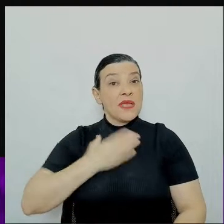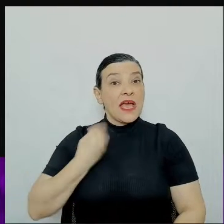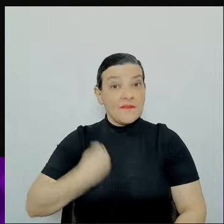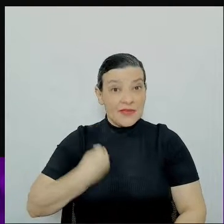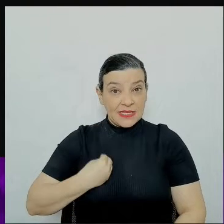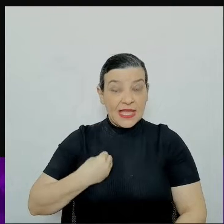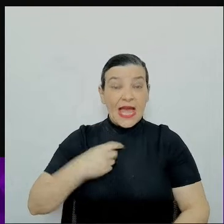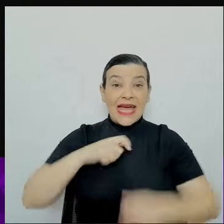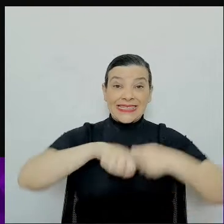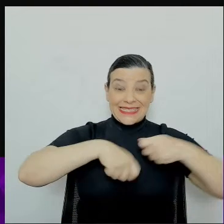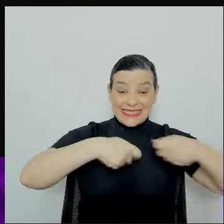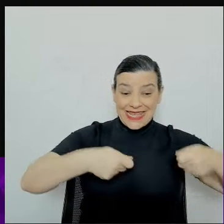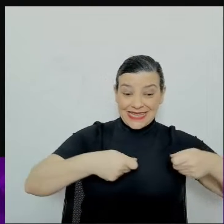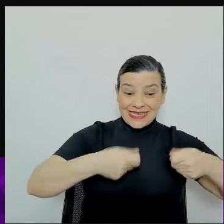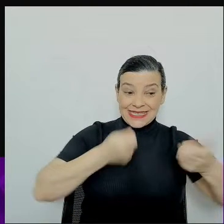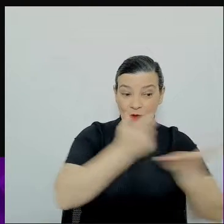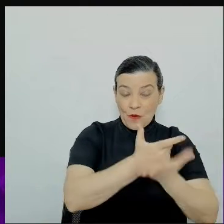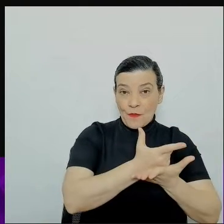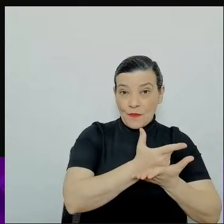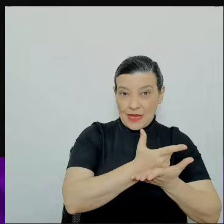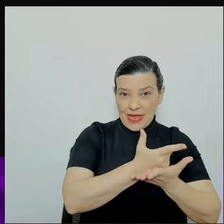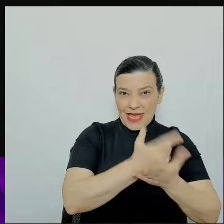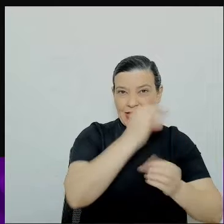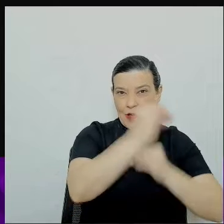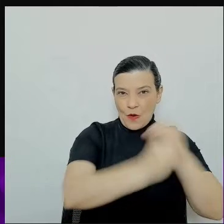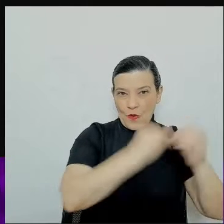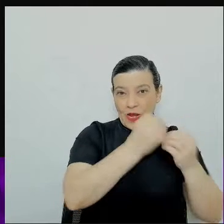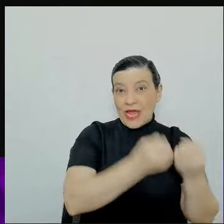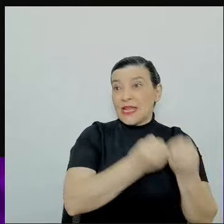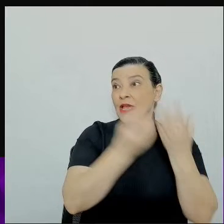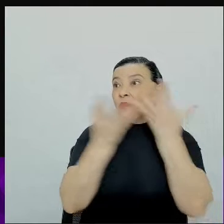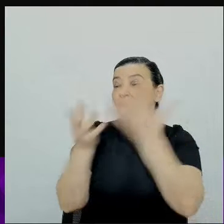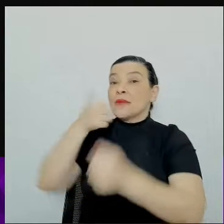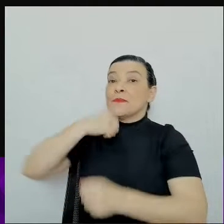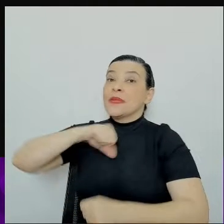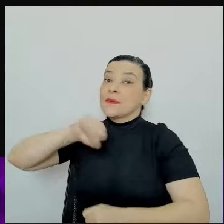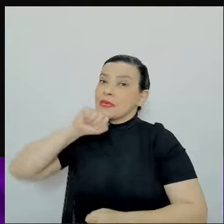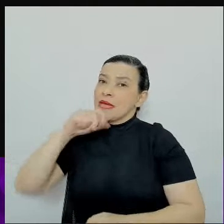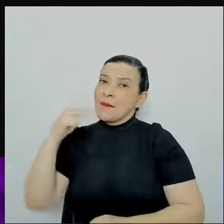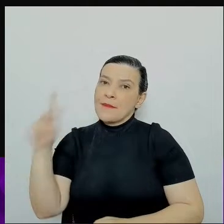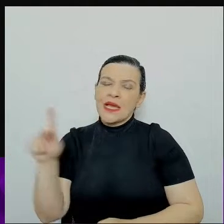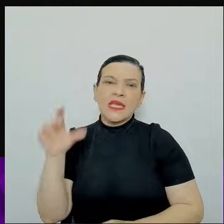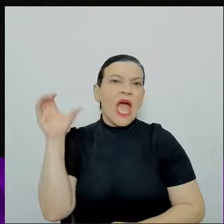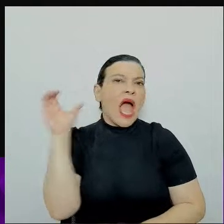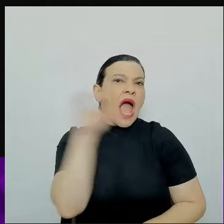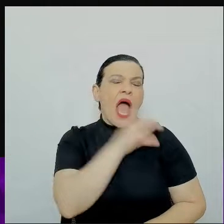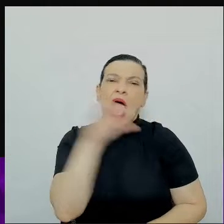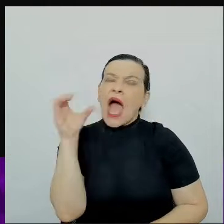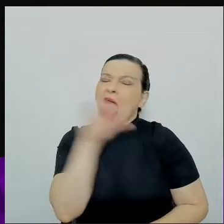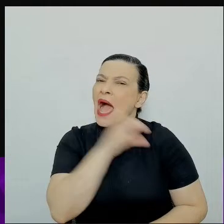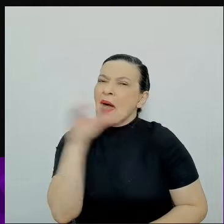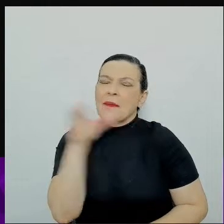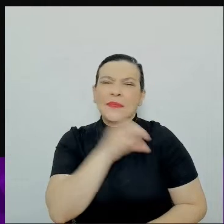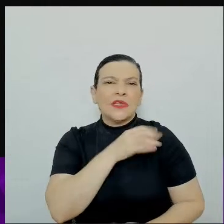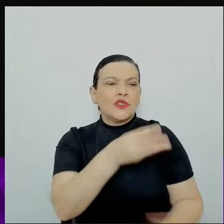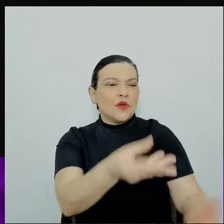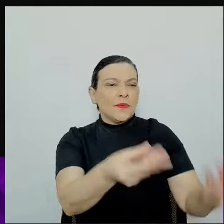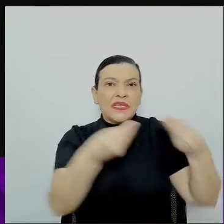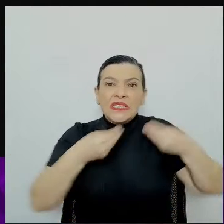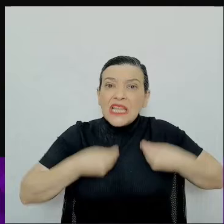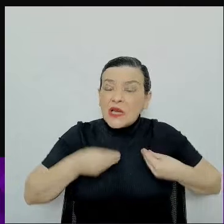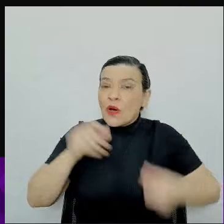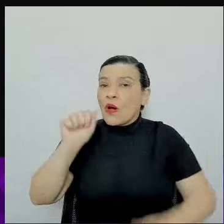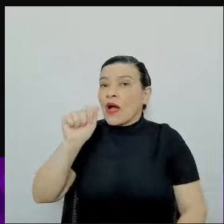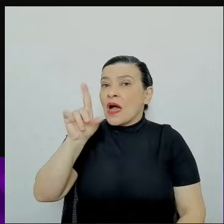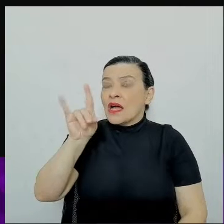mãe, pedi online, chegou o tênis muito rápido, né? Então, a experiência que a Adidas proporcionou para a gente, tanto na compra